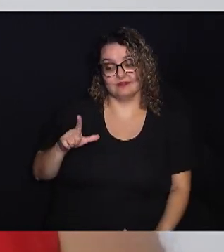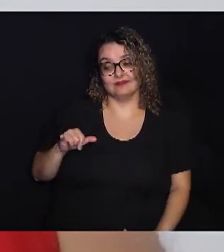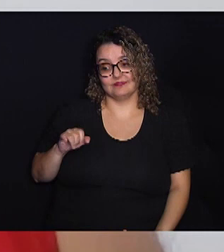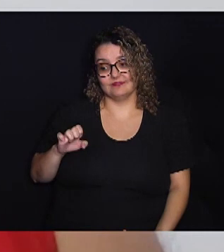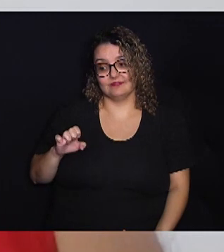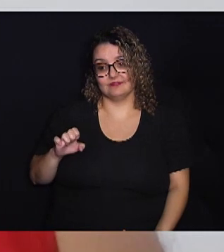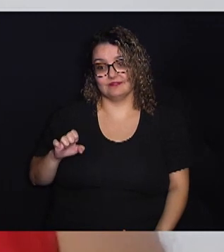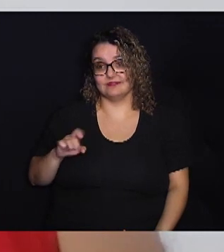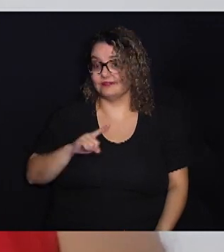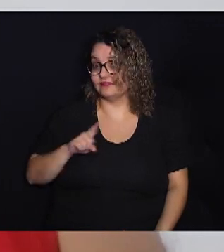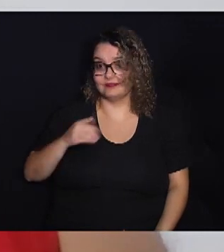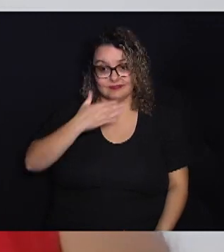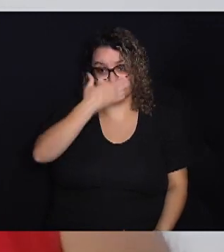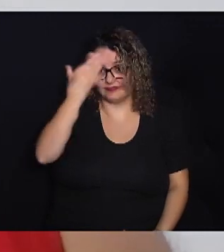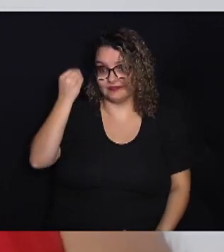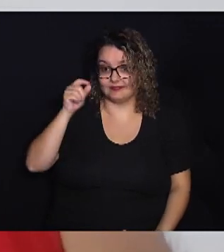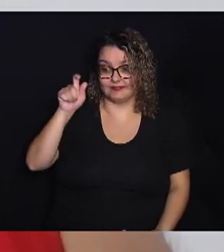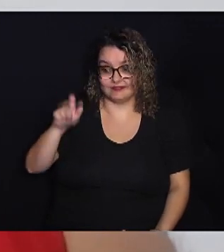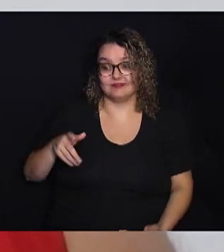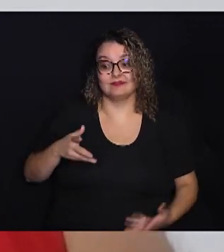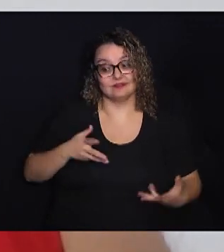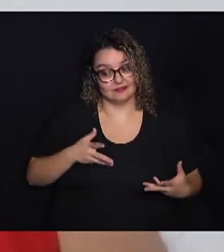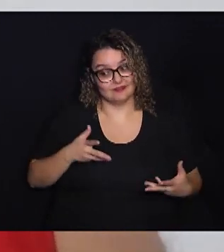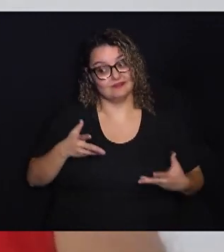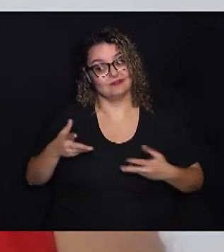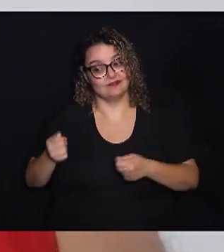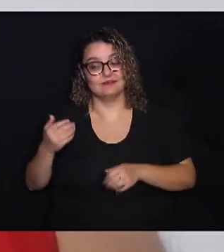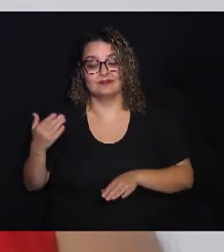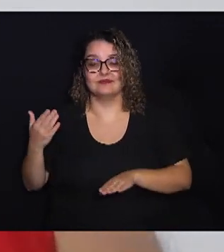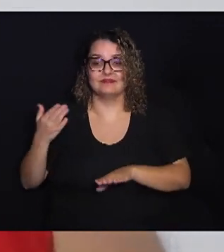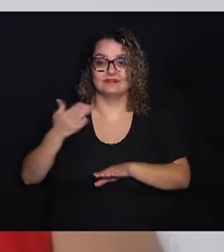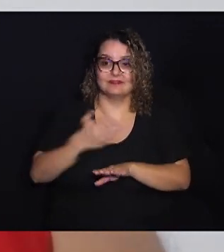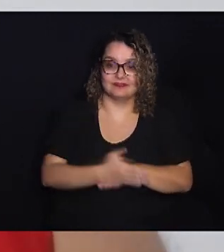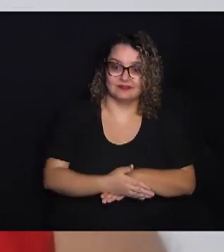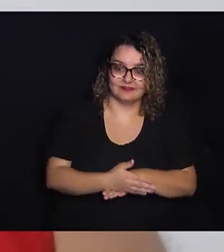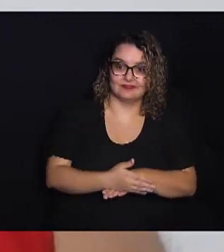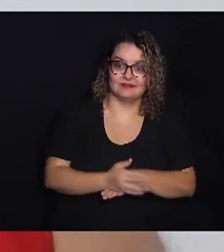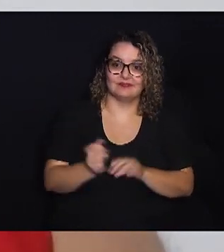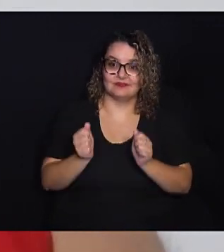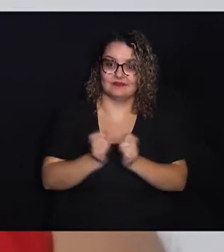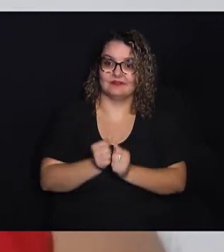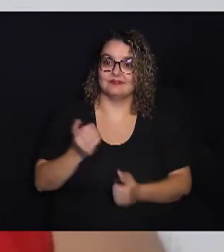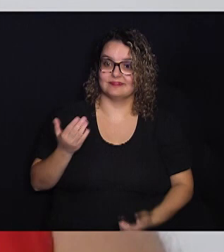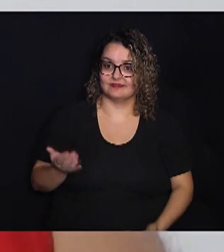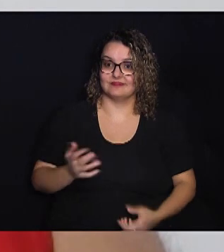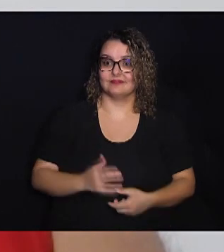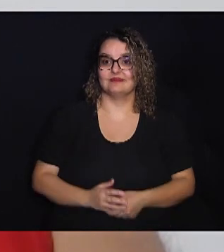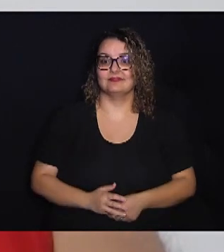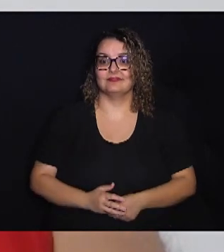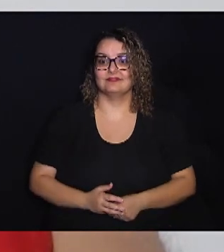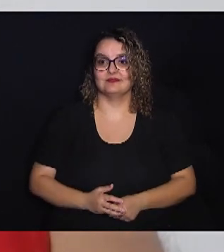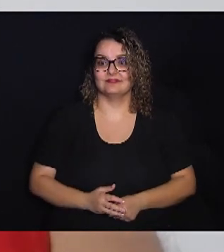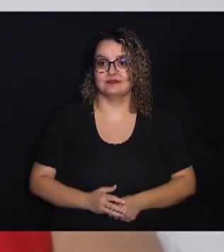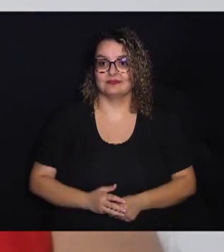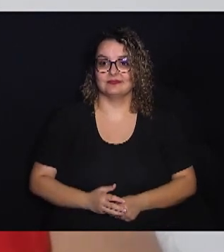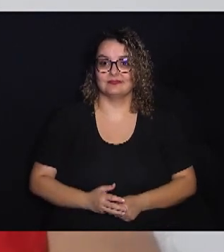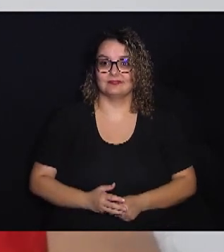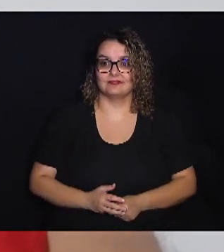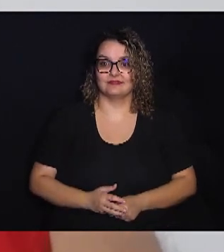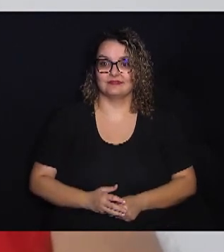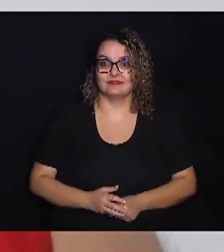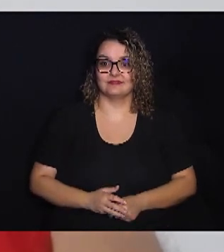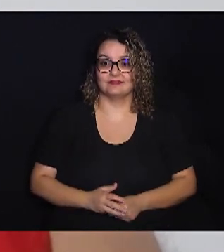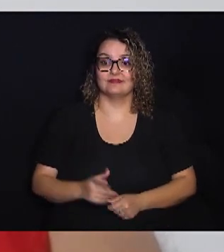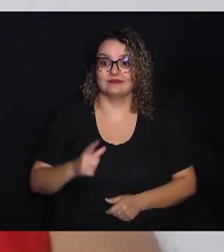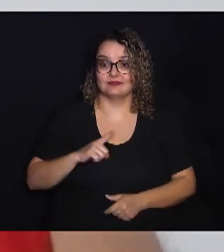não esqueci, você nos convidou para participar com você, onde você tem